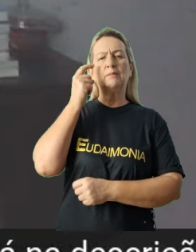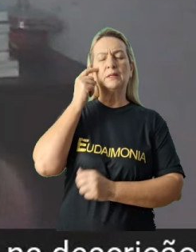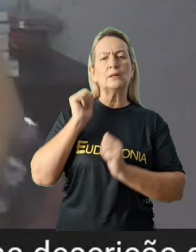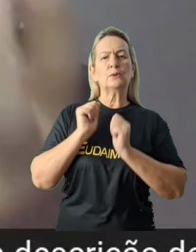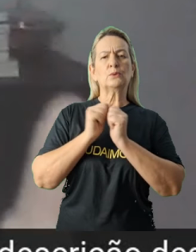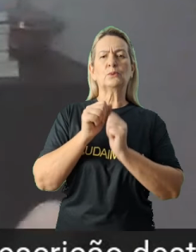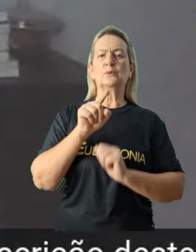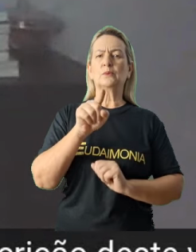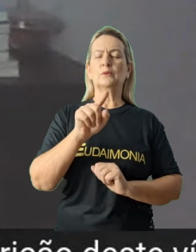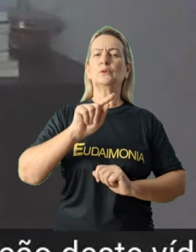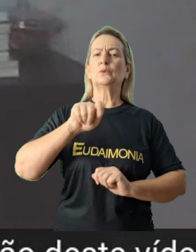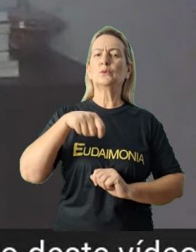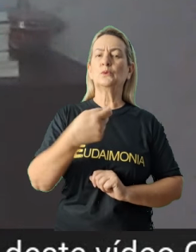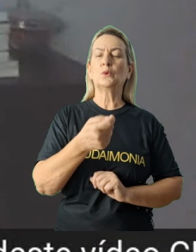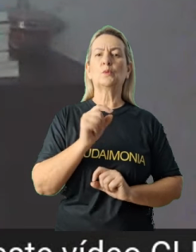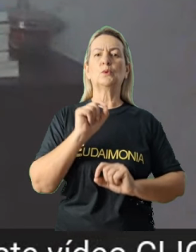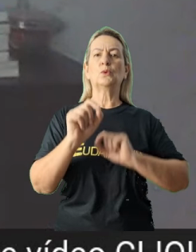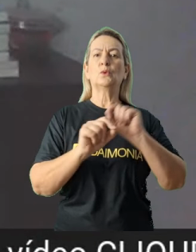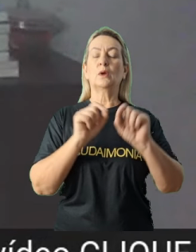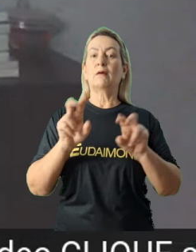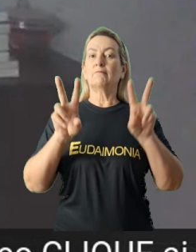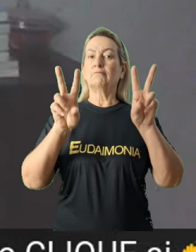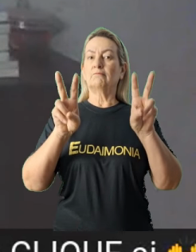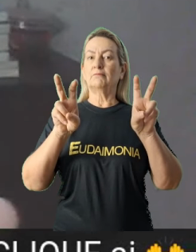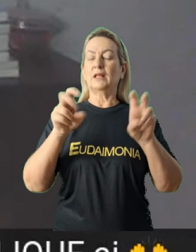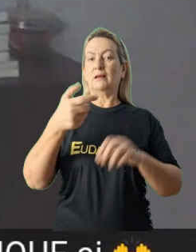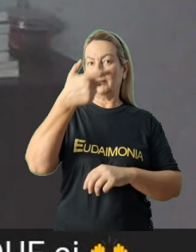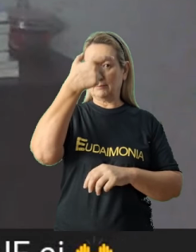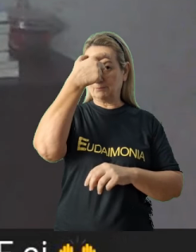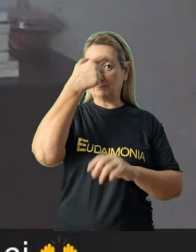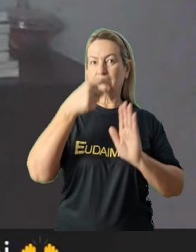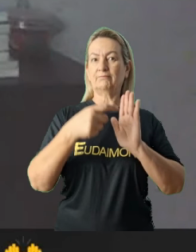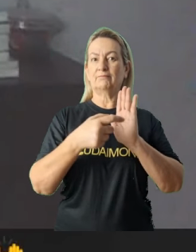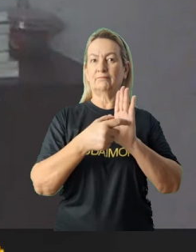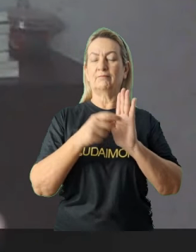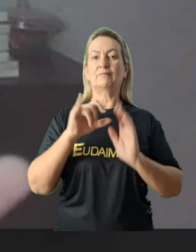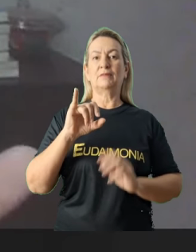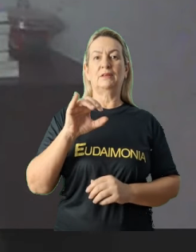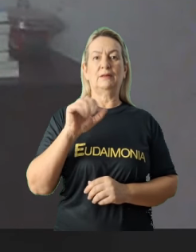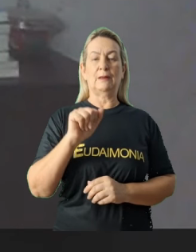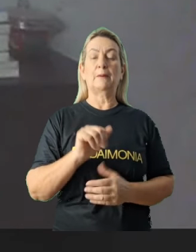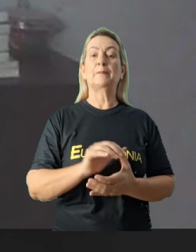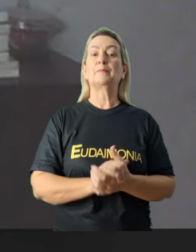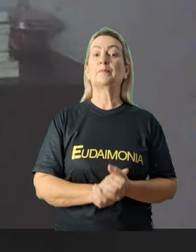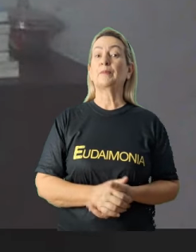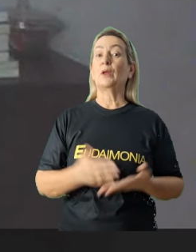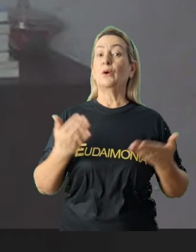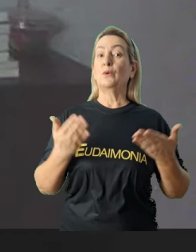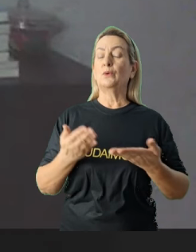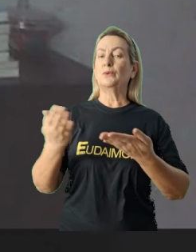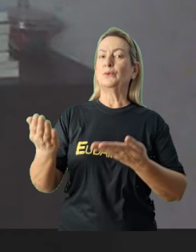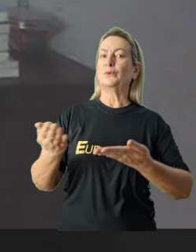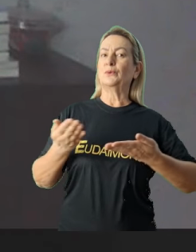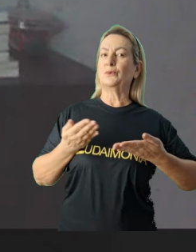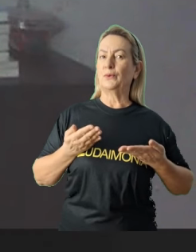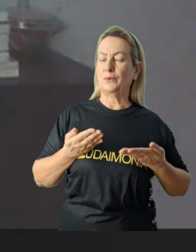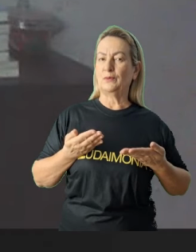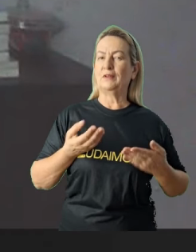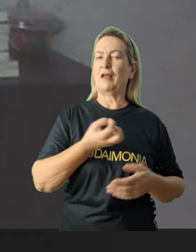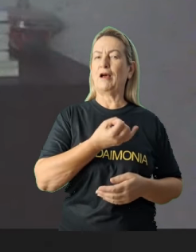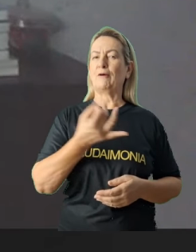quer pensar junto com vocês a respeito desse tema tão relevante. E para pensar sobre esse tema, hoje eu